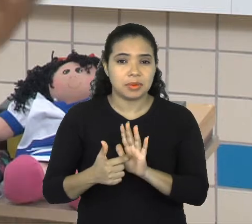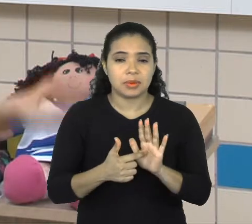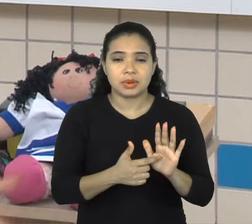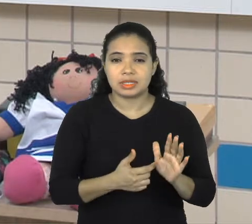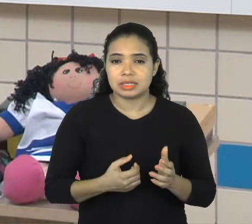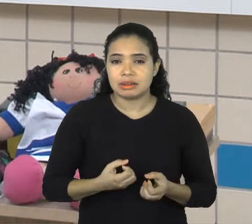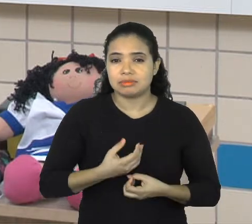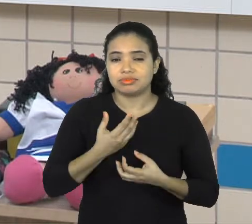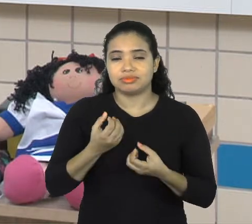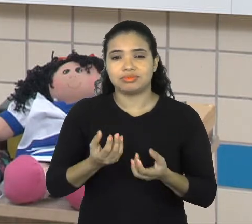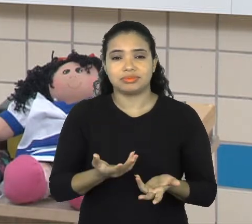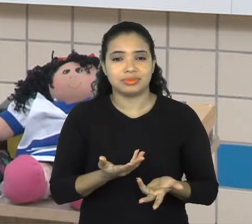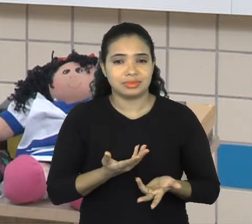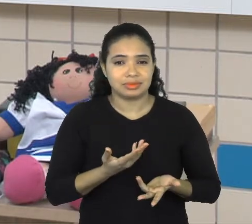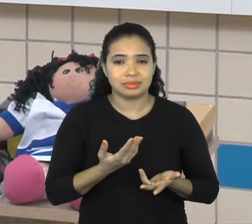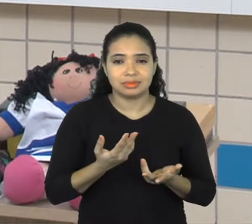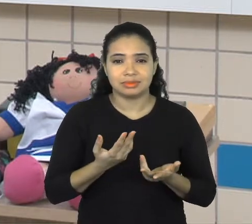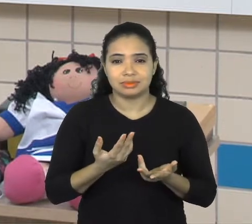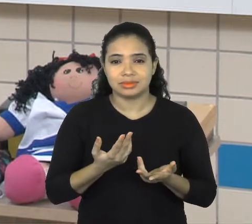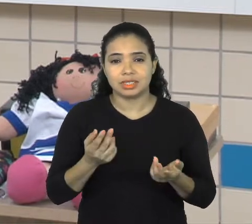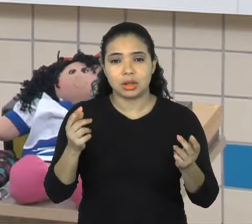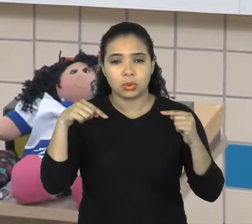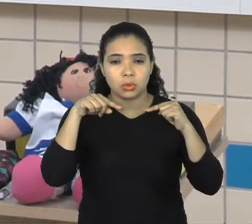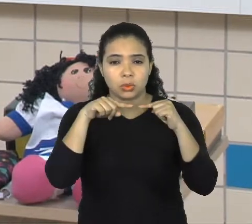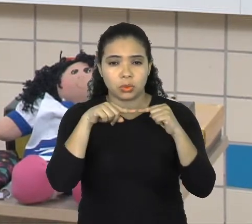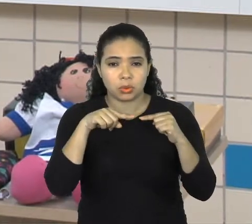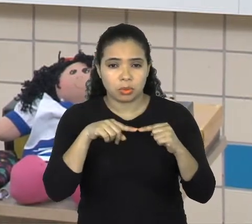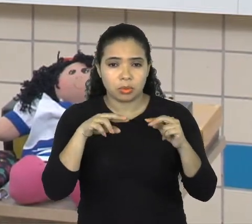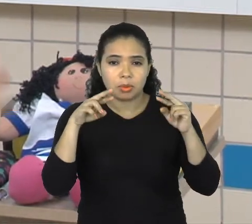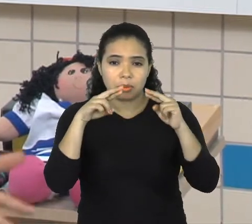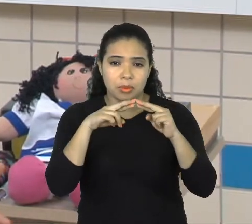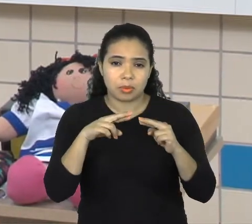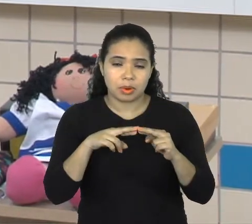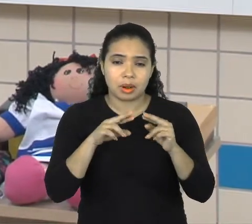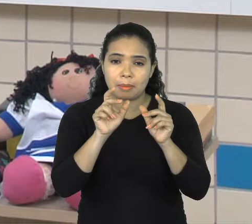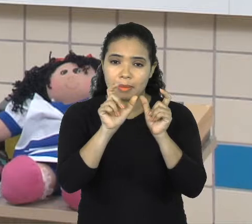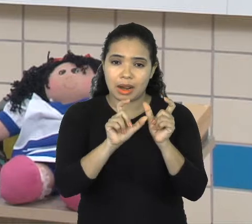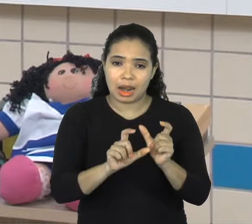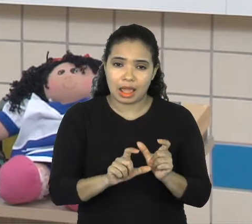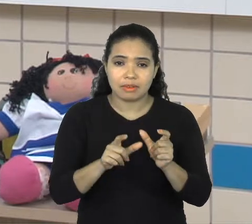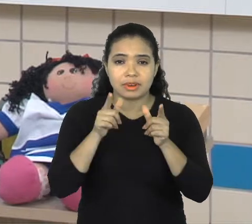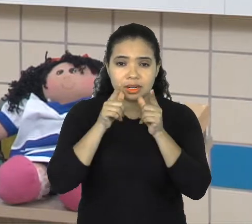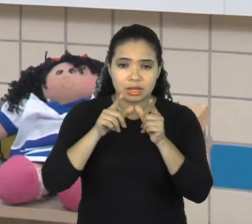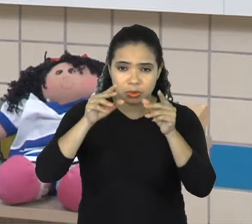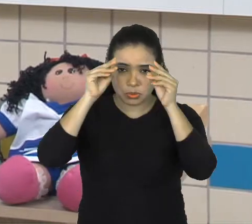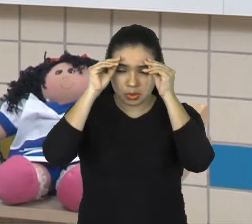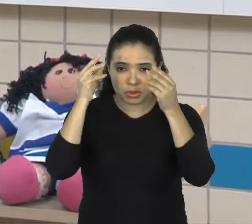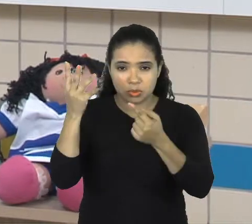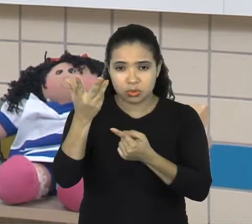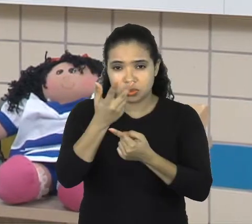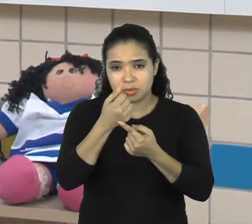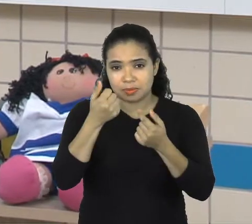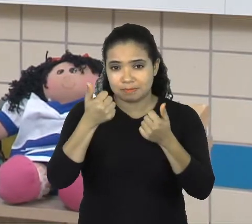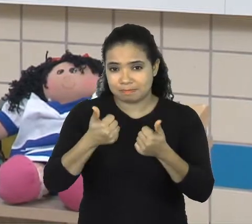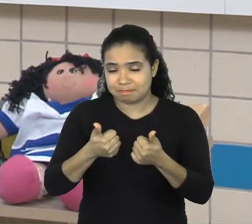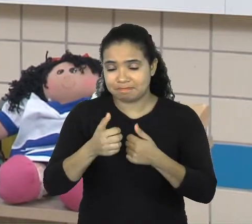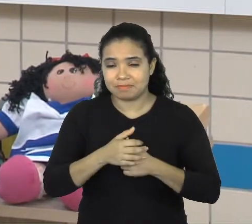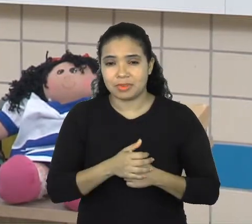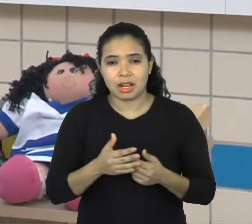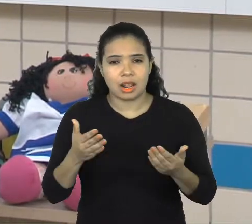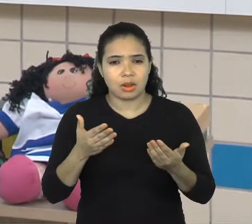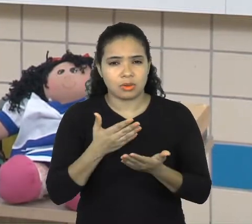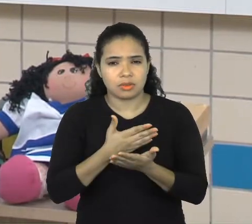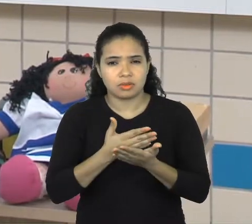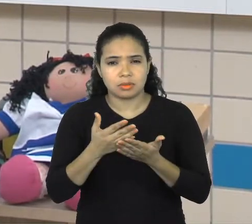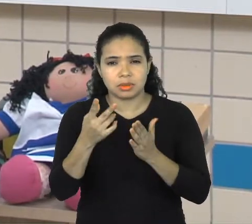mais sentido, podendo ser combinado palavras e forma e linguagem artística. Agora nós vamos trabalhar